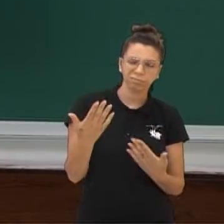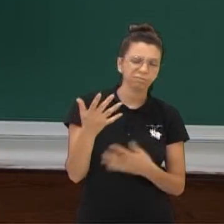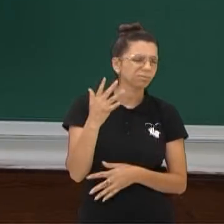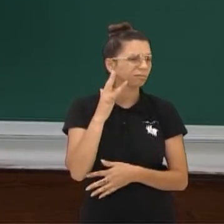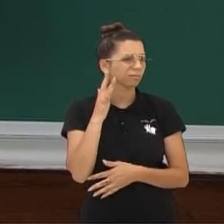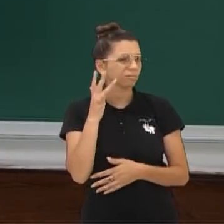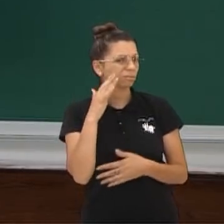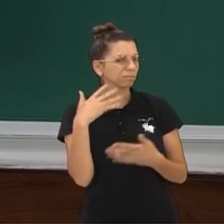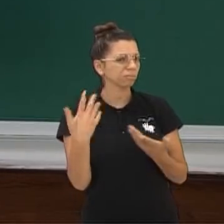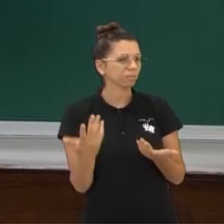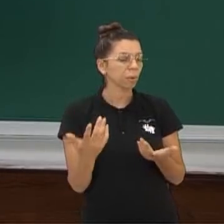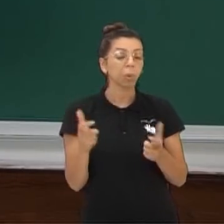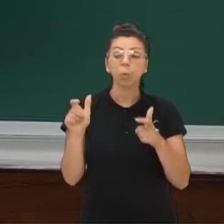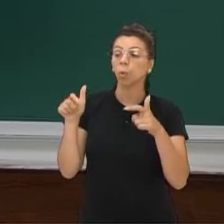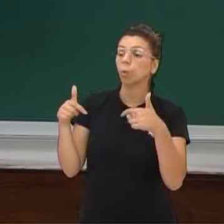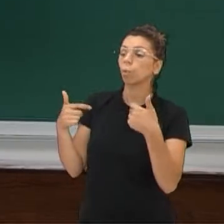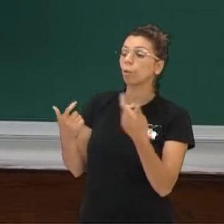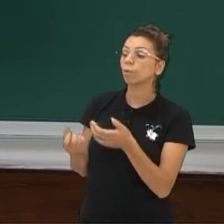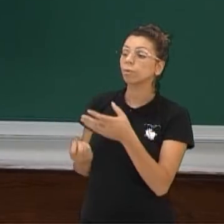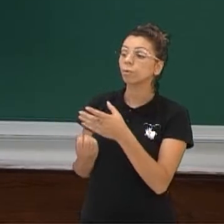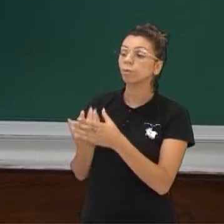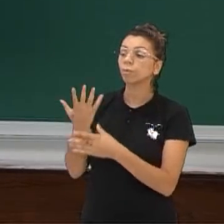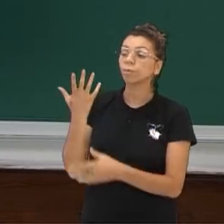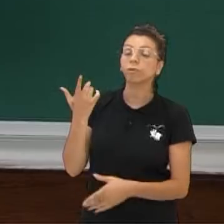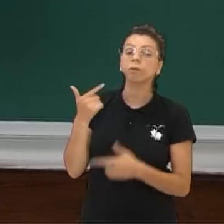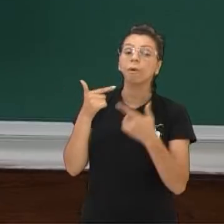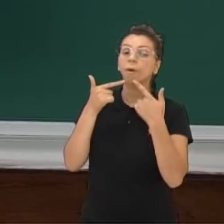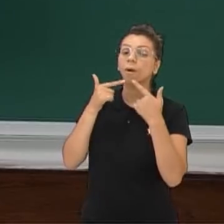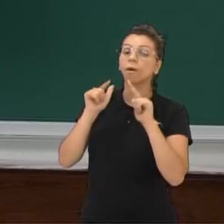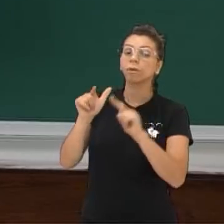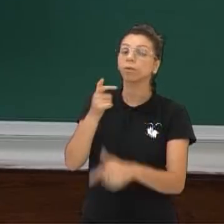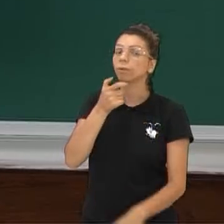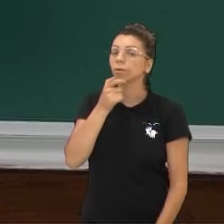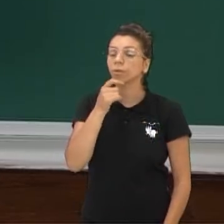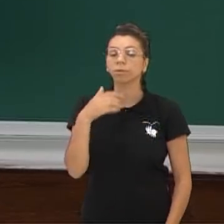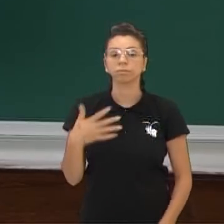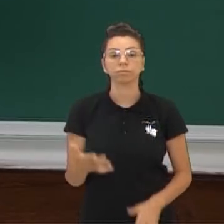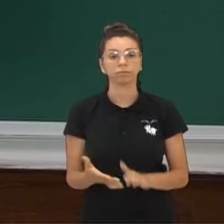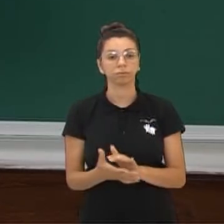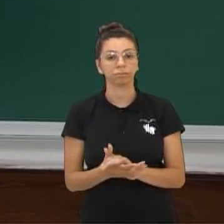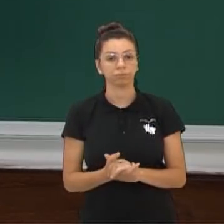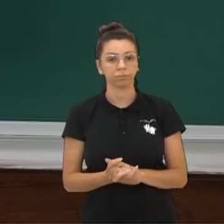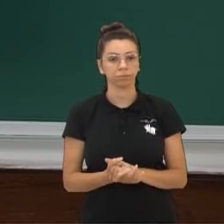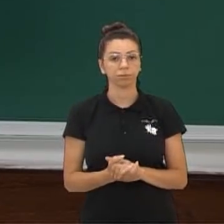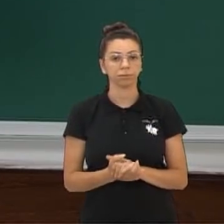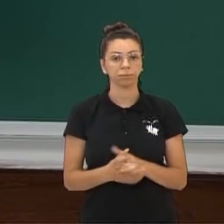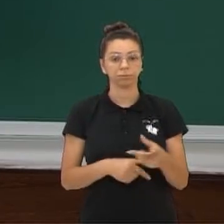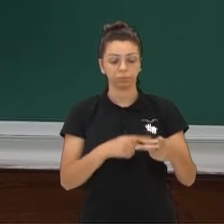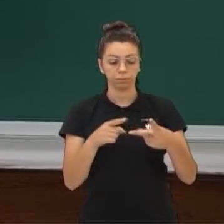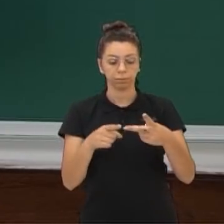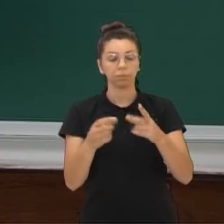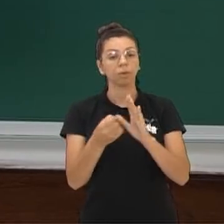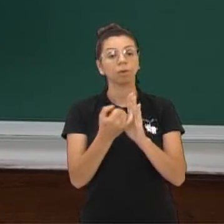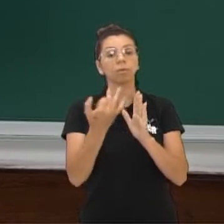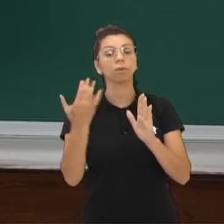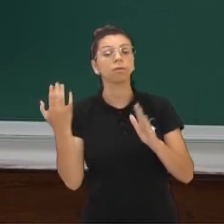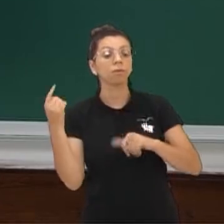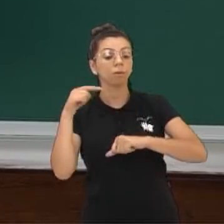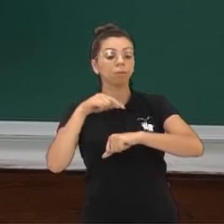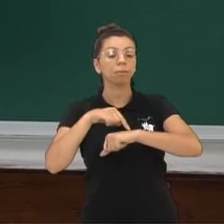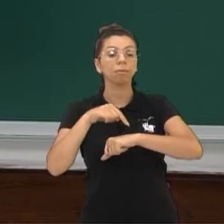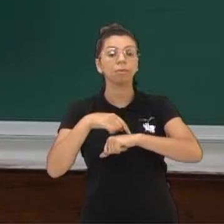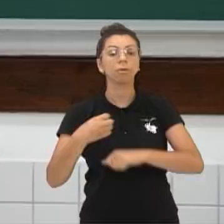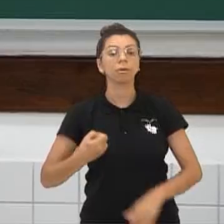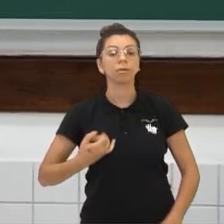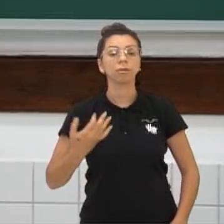isso? Né? De onde surgiu a língua inglesa? Há quanto tempo ela existe? Como ela se